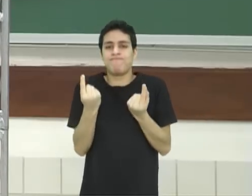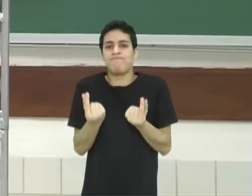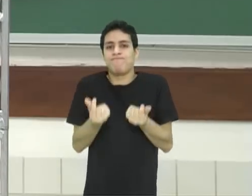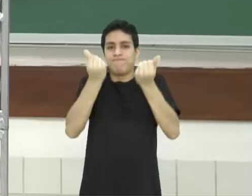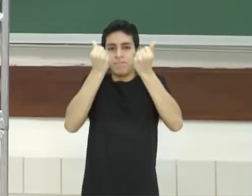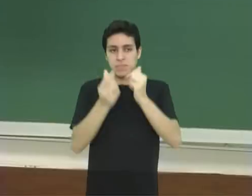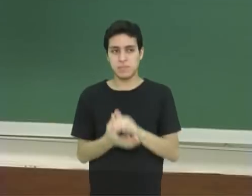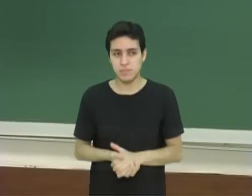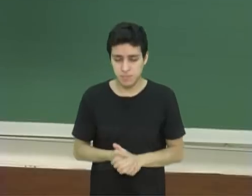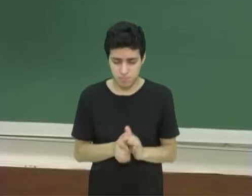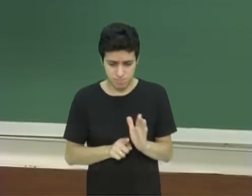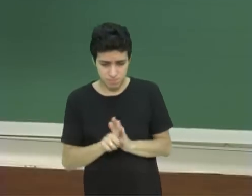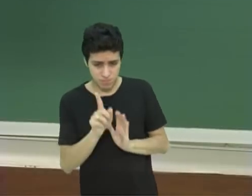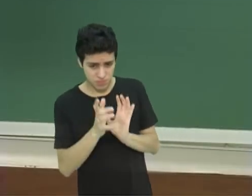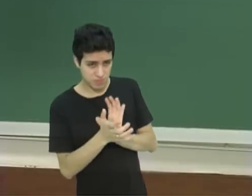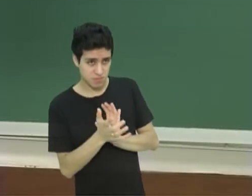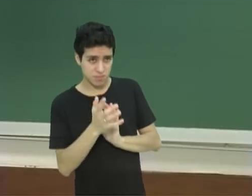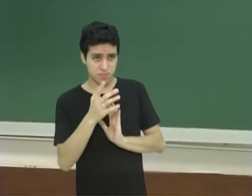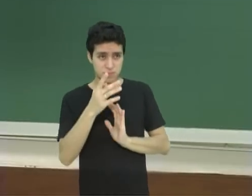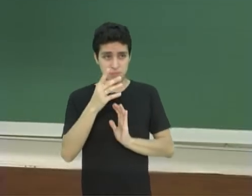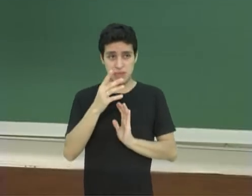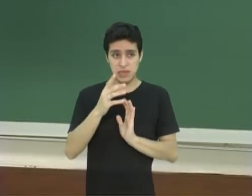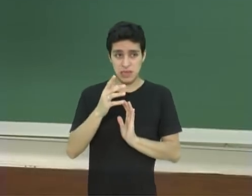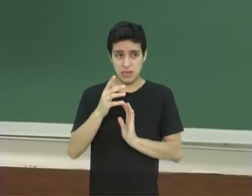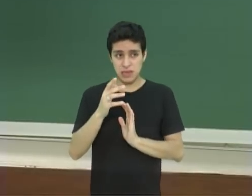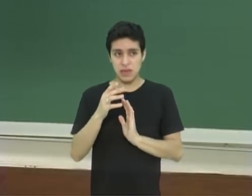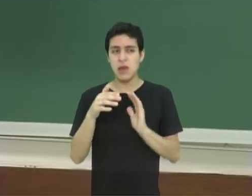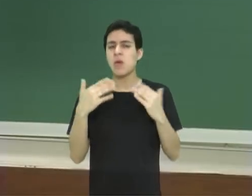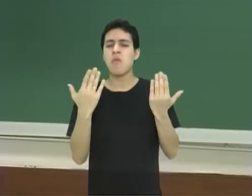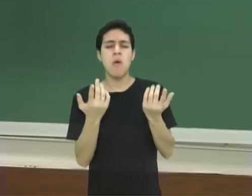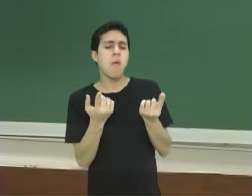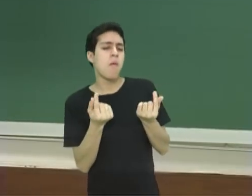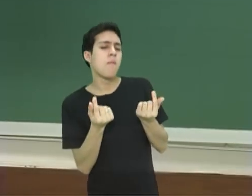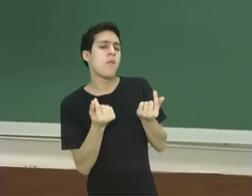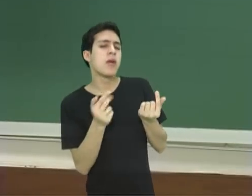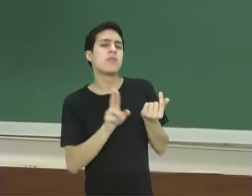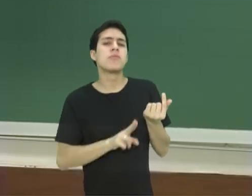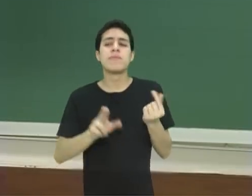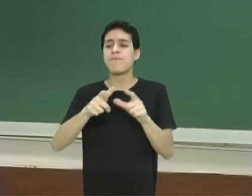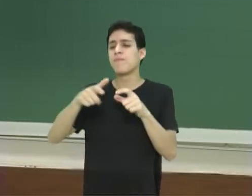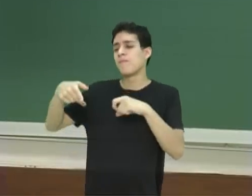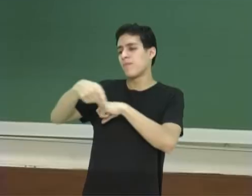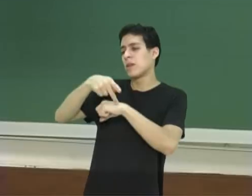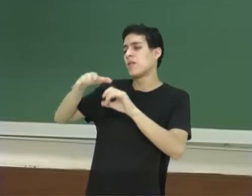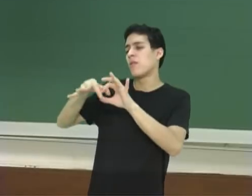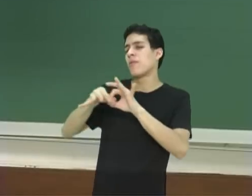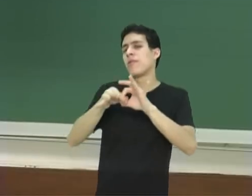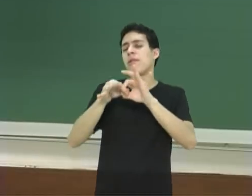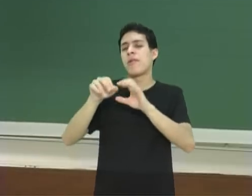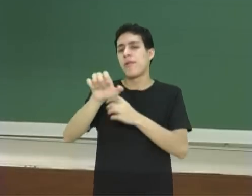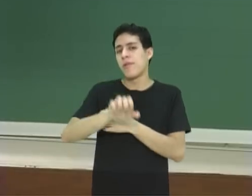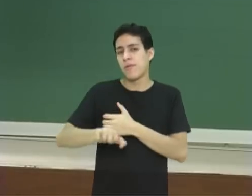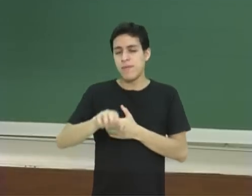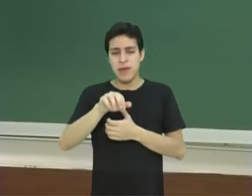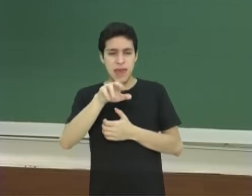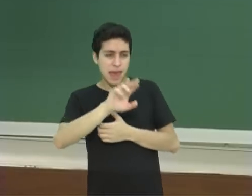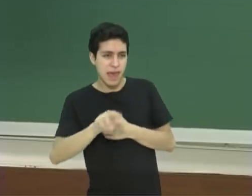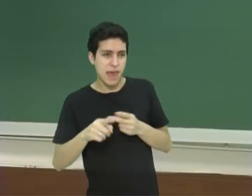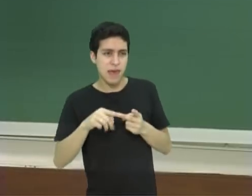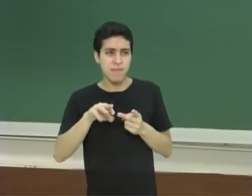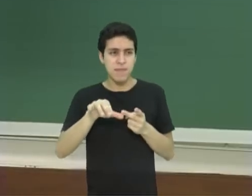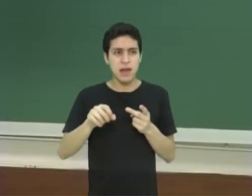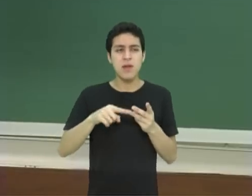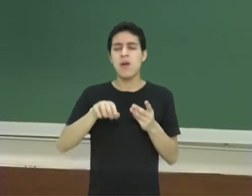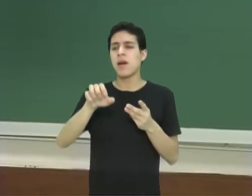Bom, para um quiz aí número 3, né, para confirmar qual é a moeda utilizada pela maioria dos países da União Europeia. O real, o marco,